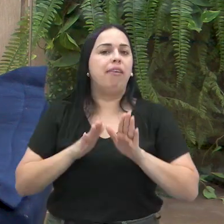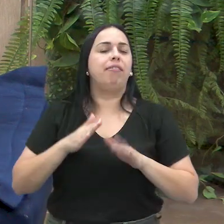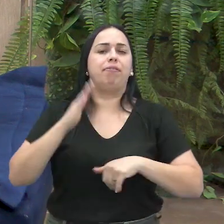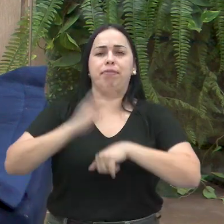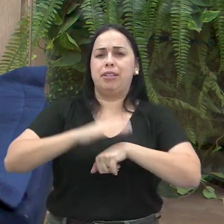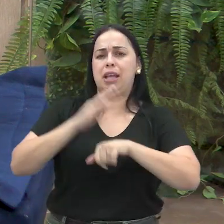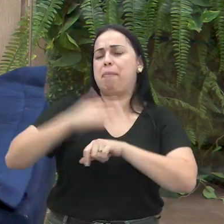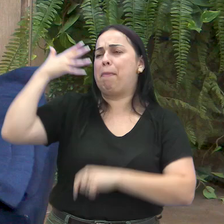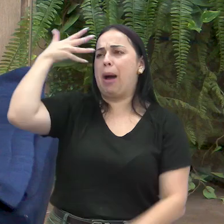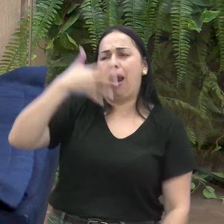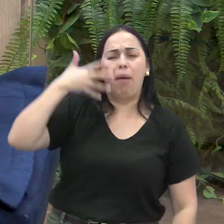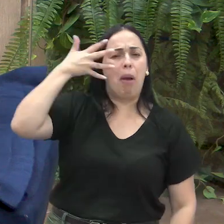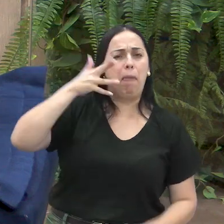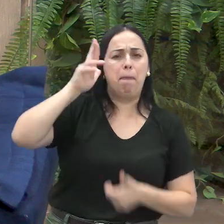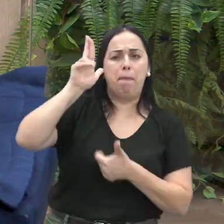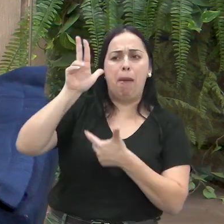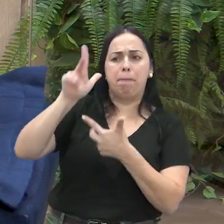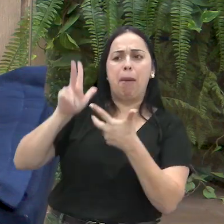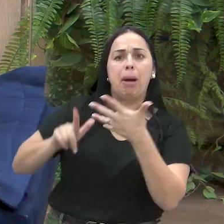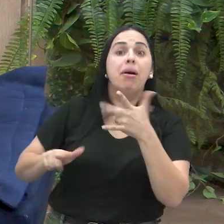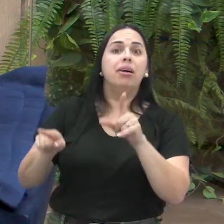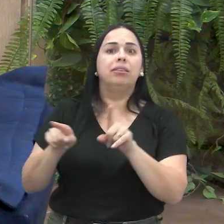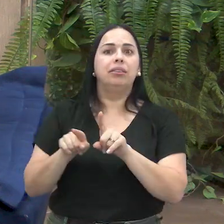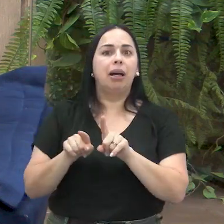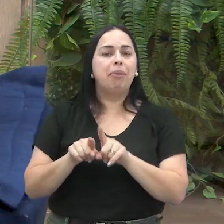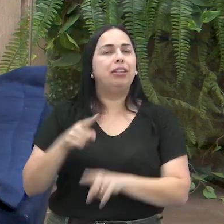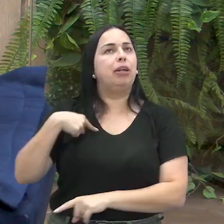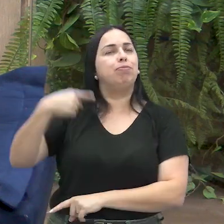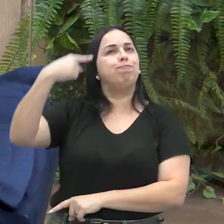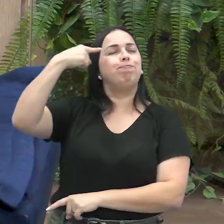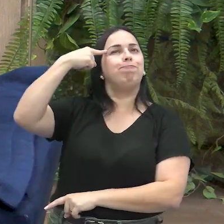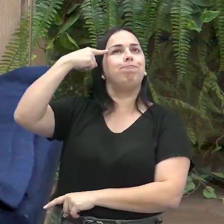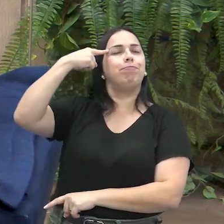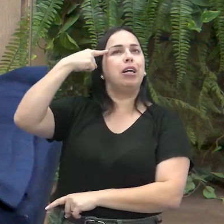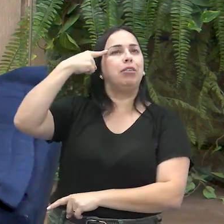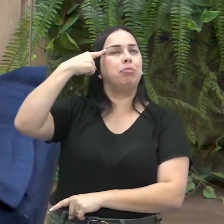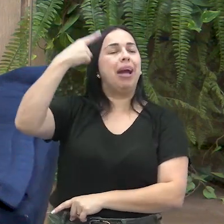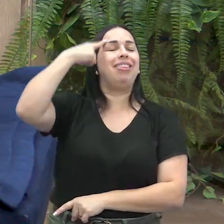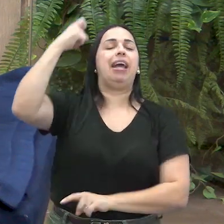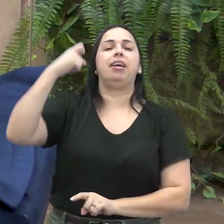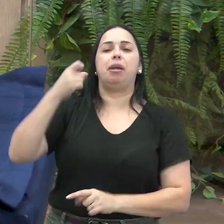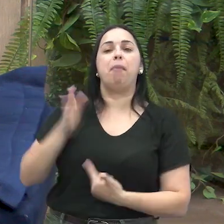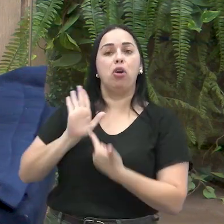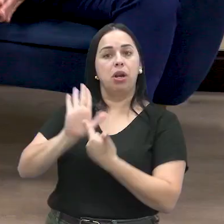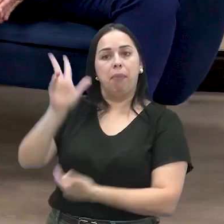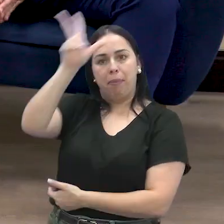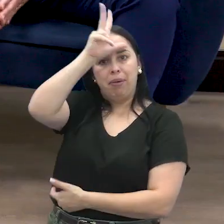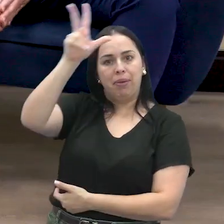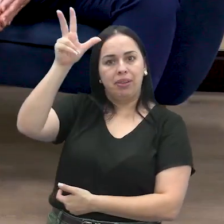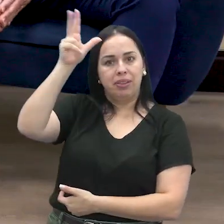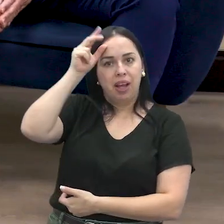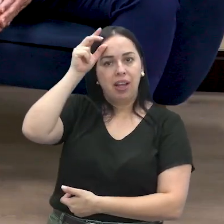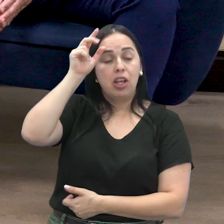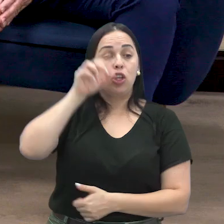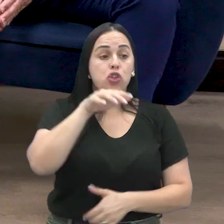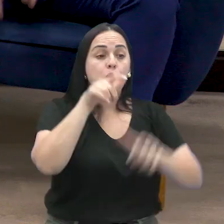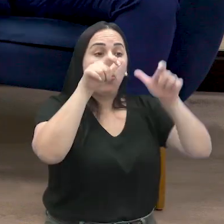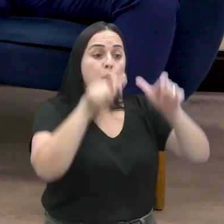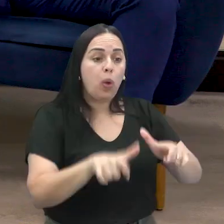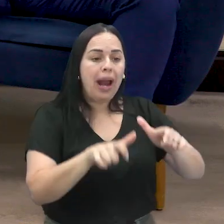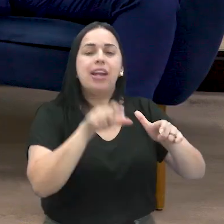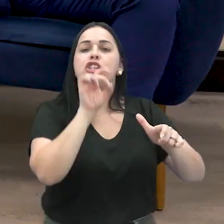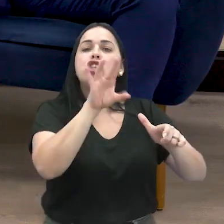várias palestras, encaminhamentos para as mulheres. A gente já tem uma ideia que a gente apresentou à prefeitura de ter uma